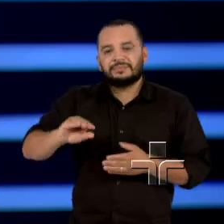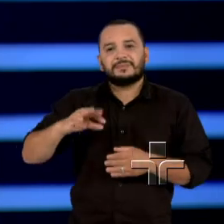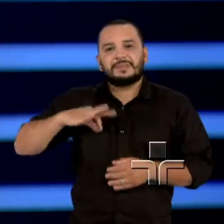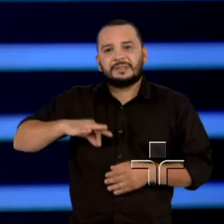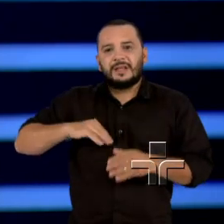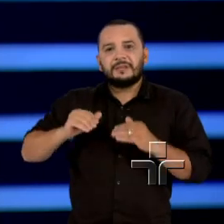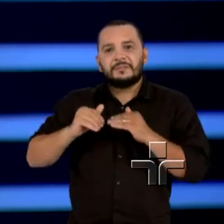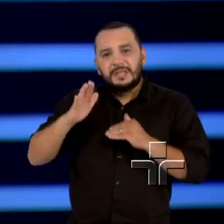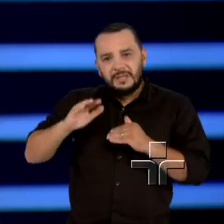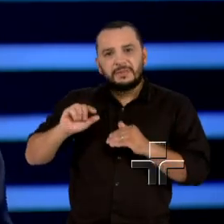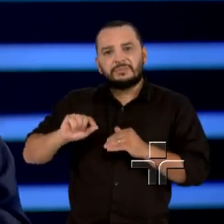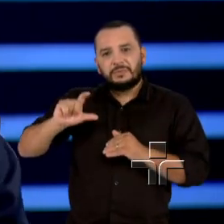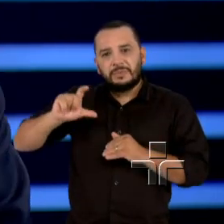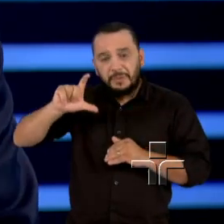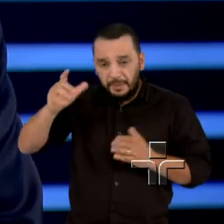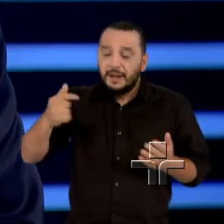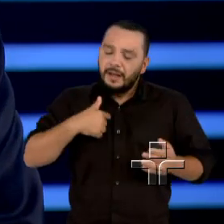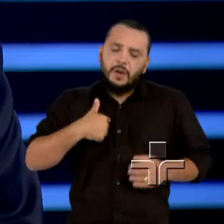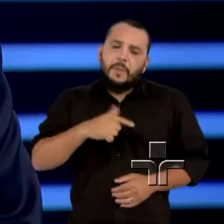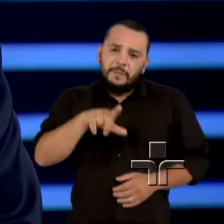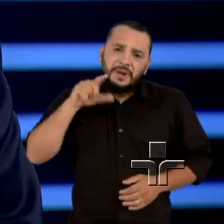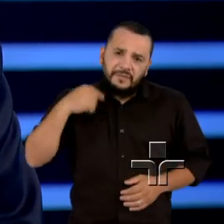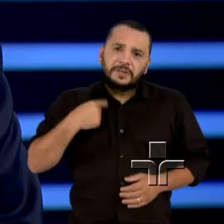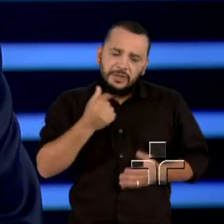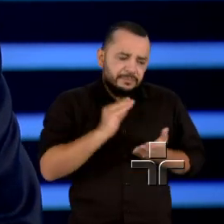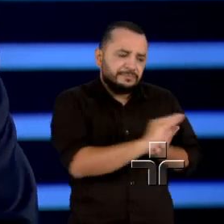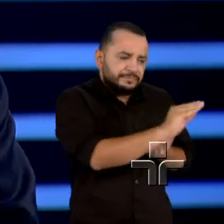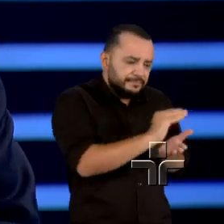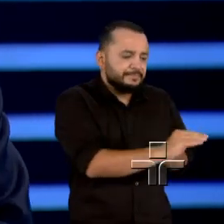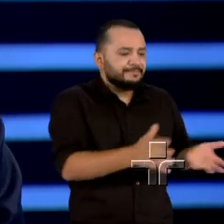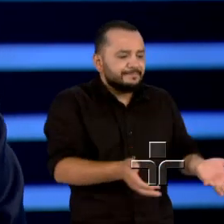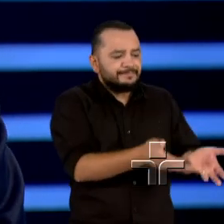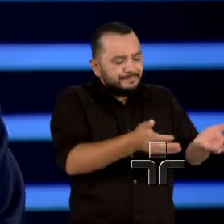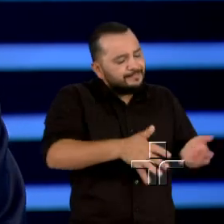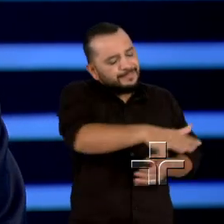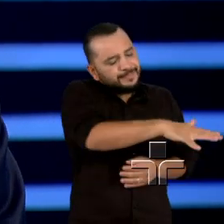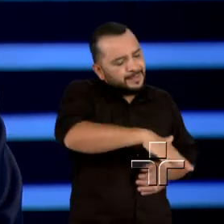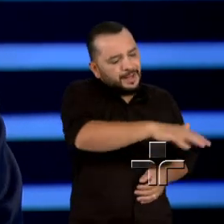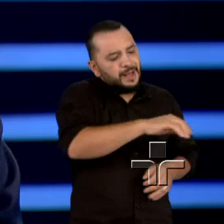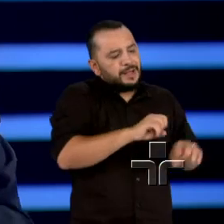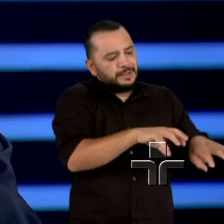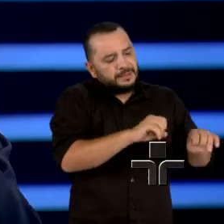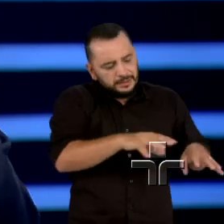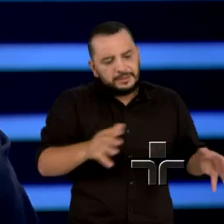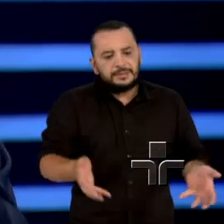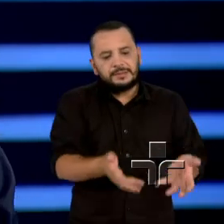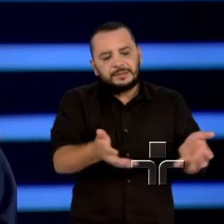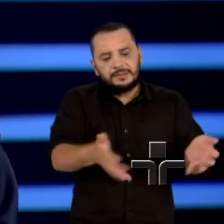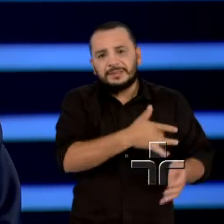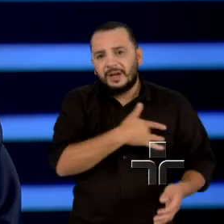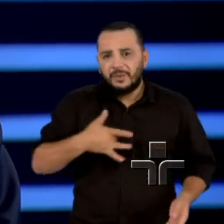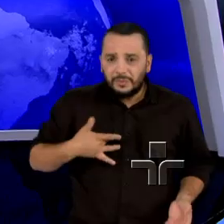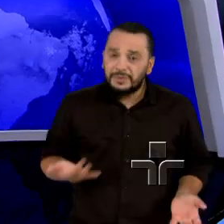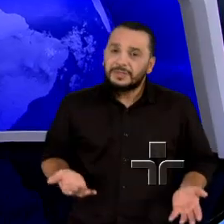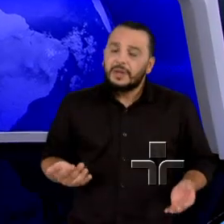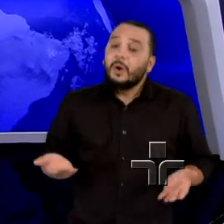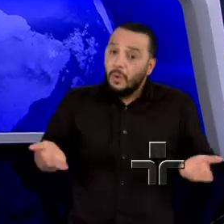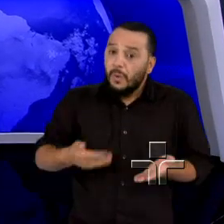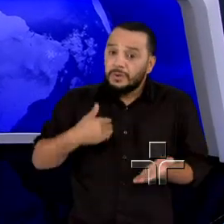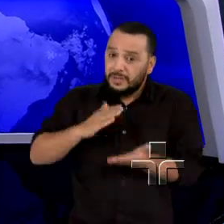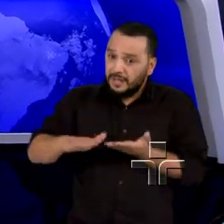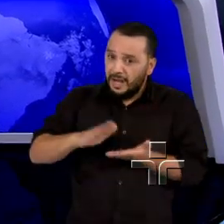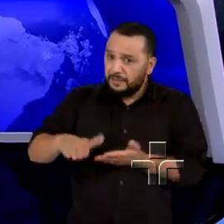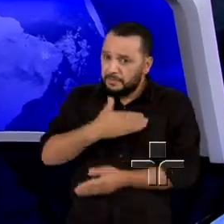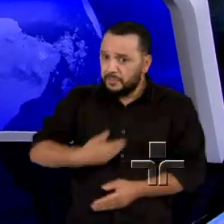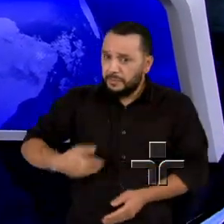infraestrutura, em particular em saneamento, e algum tipo de fomento econômico, no meu juízo. Tá certo? Eu acho que tem uma distorção no gasto público brasileiro,